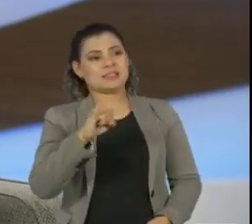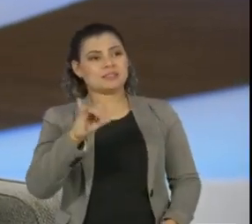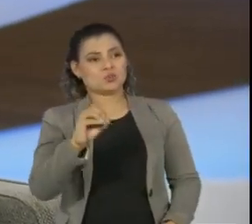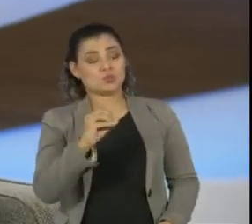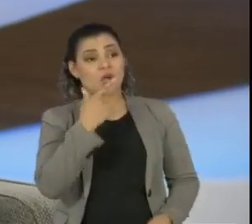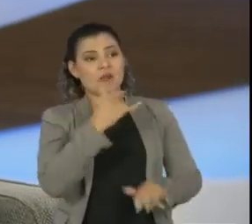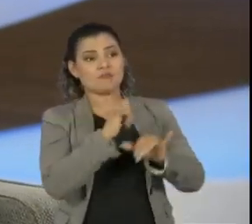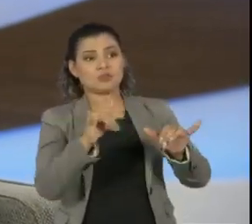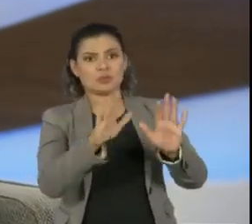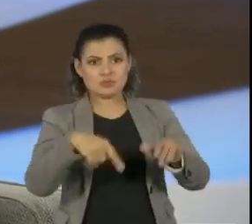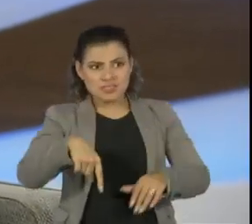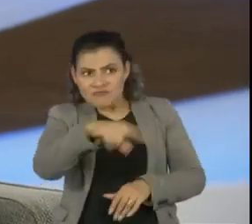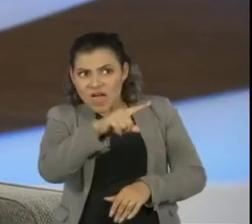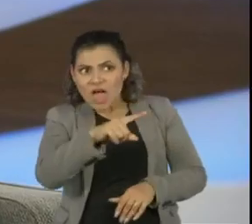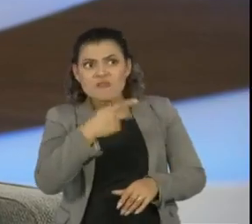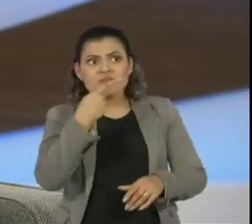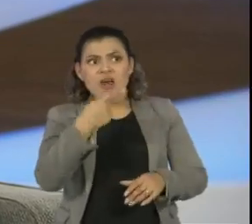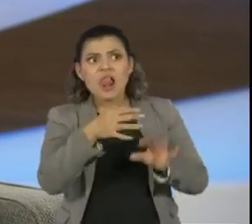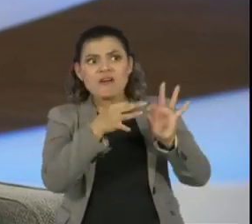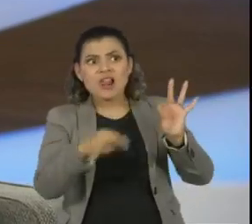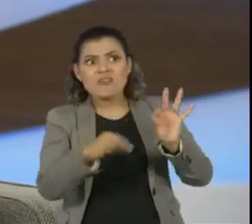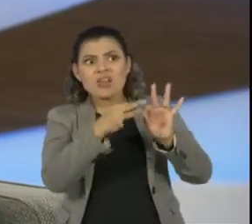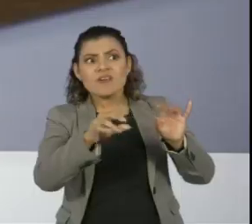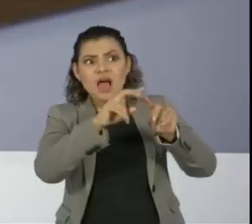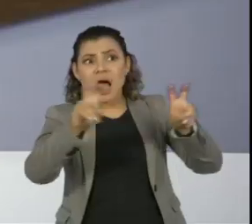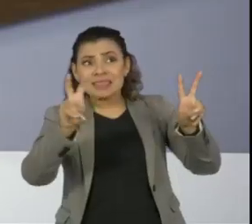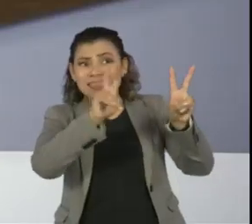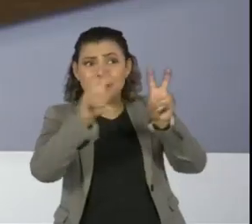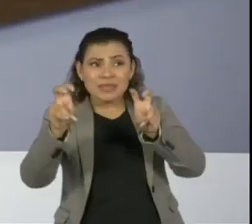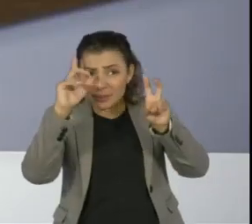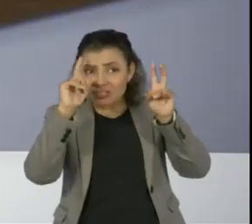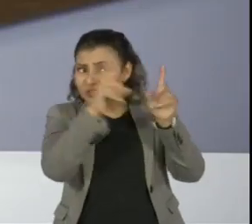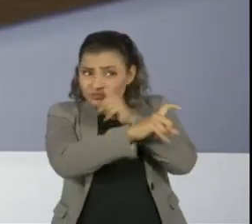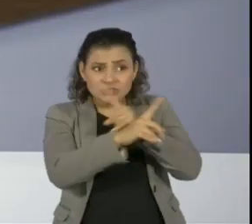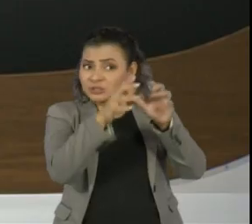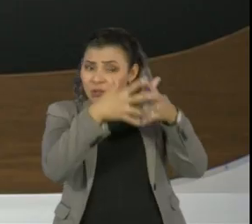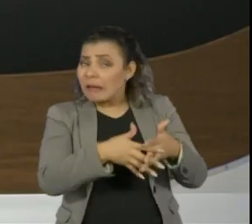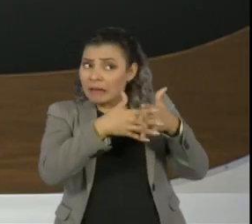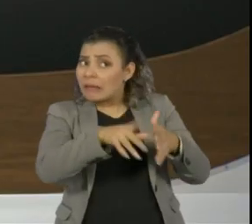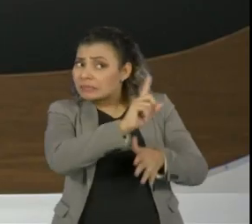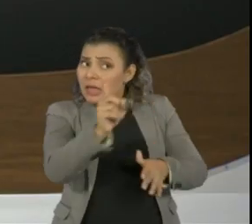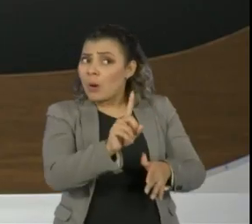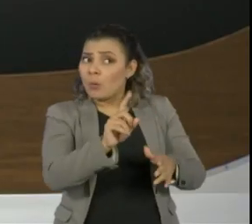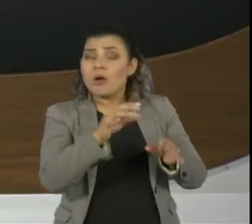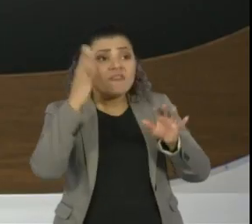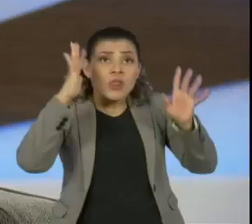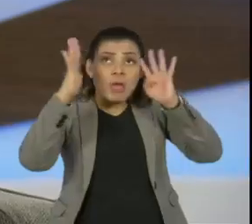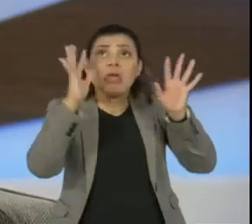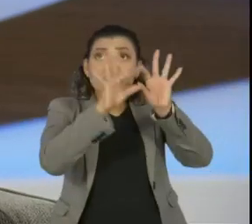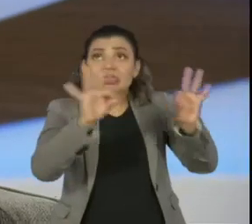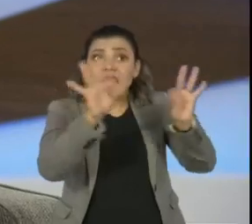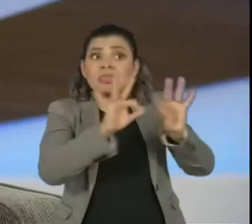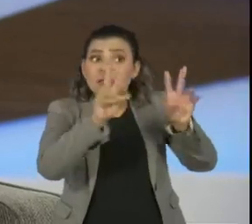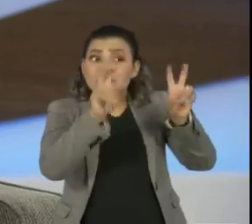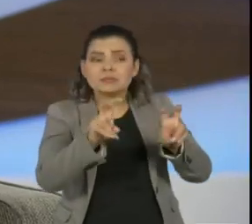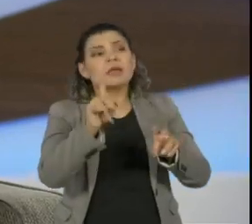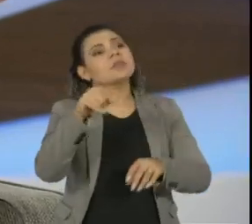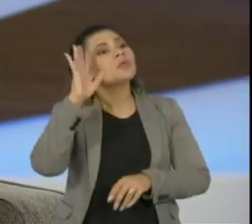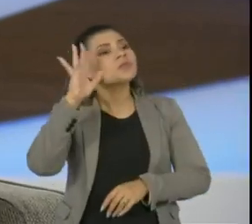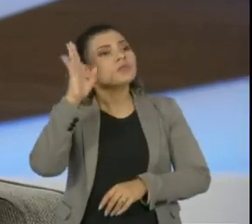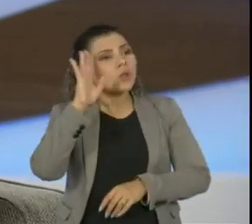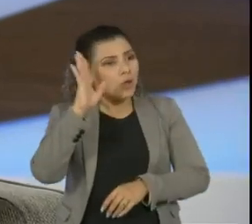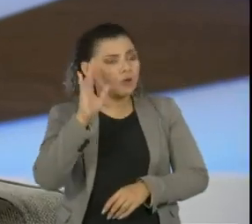não inventa de ir ao programa e começa a concentração porque isso não é um cacho box ou filósofo